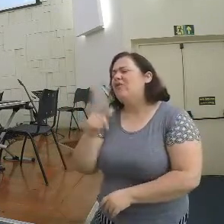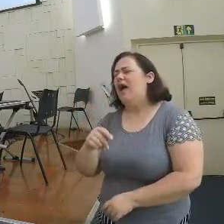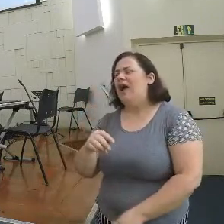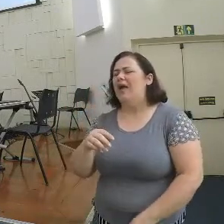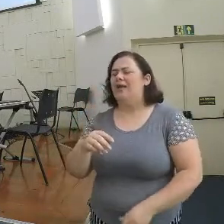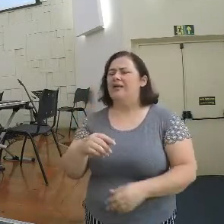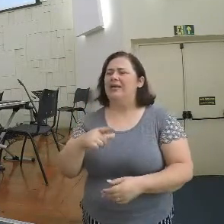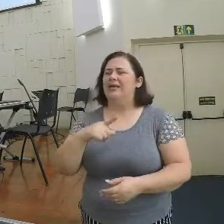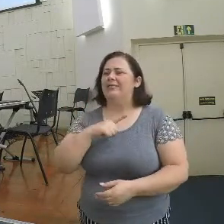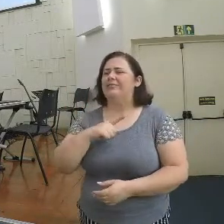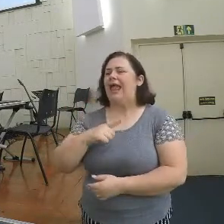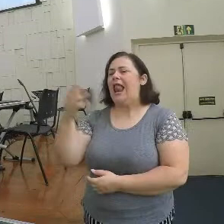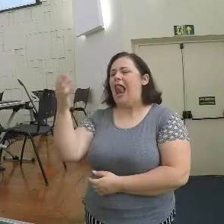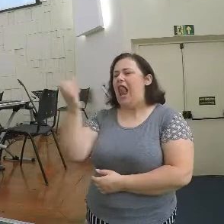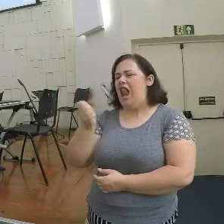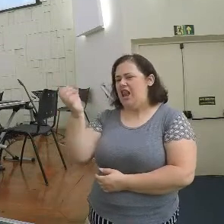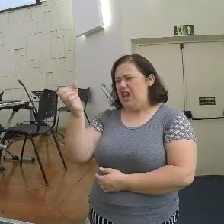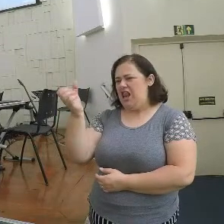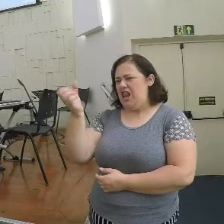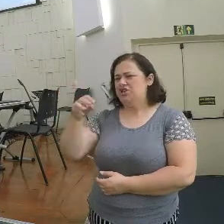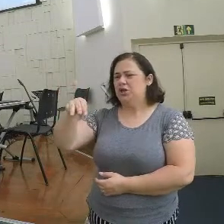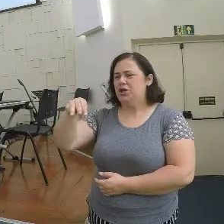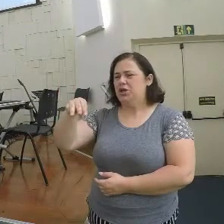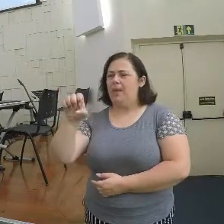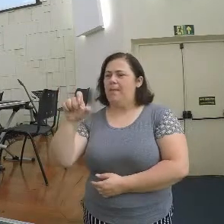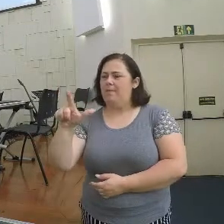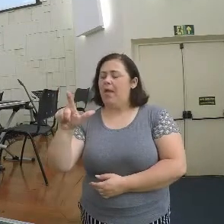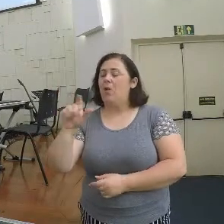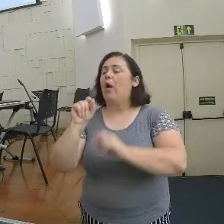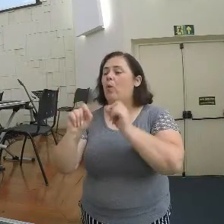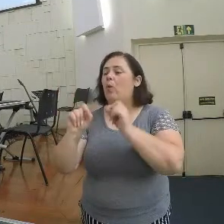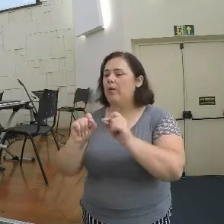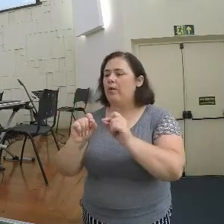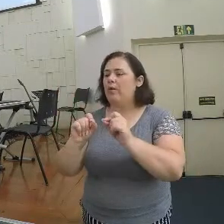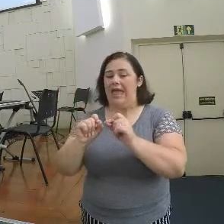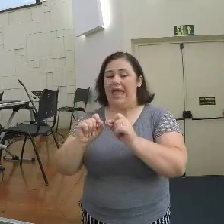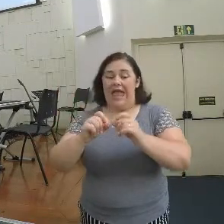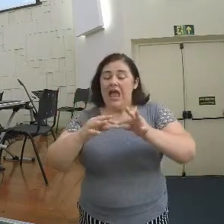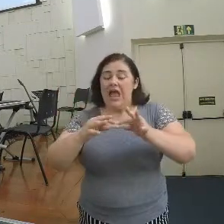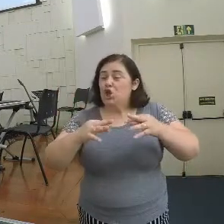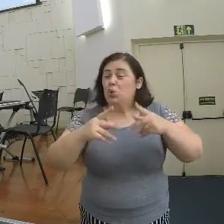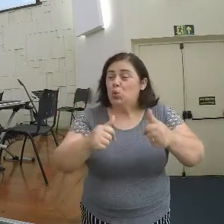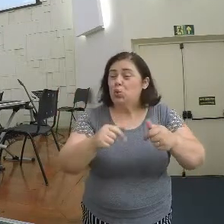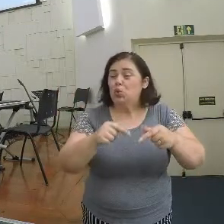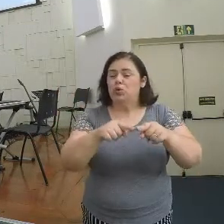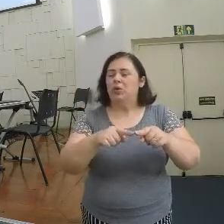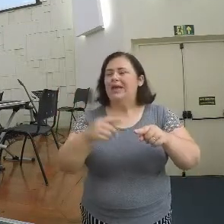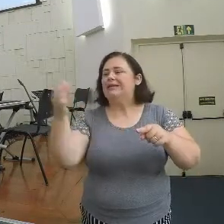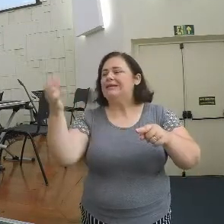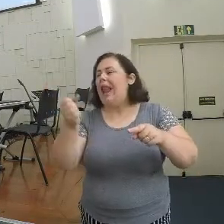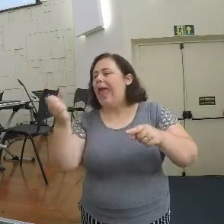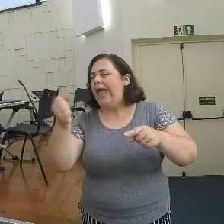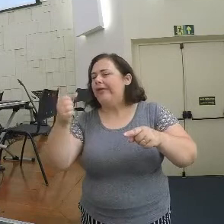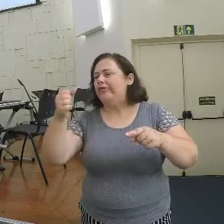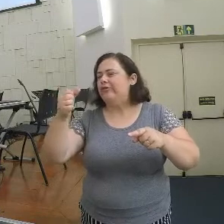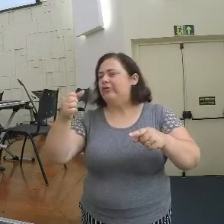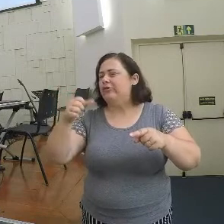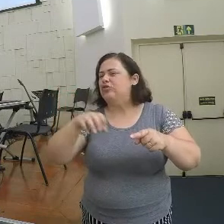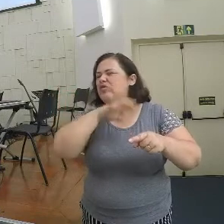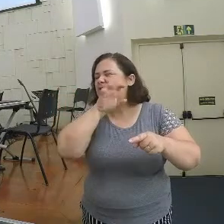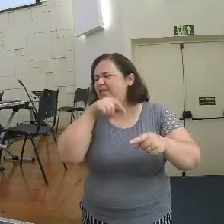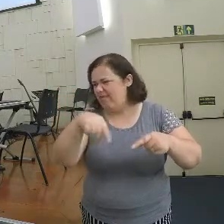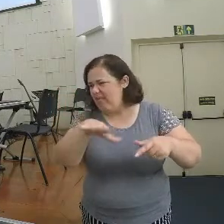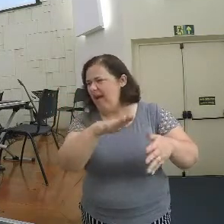Deus estava permitindo que a terra e os animais produzissem o leite aqui dos animais, e o mel era o mel de